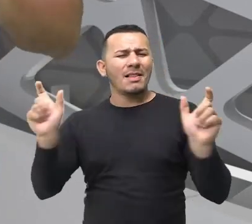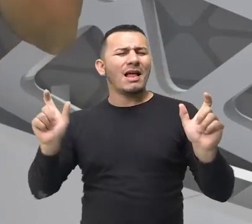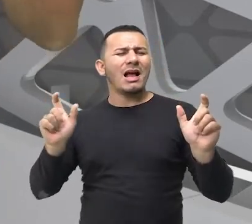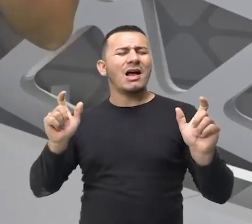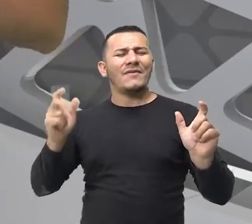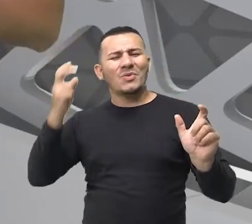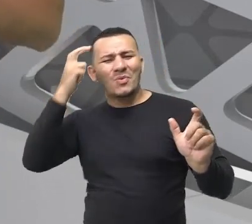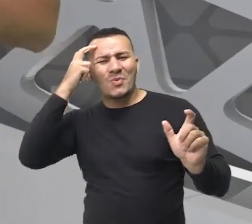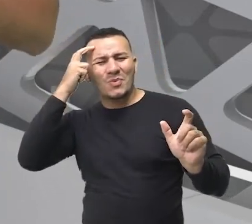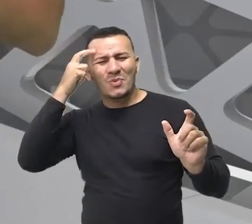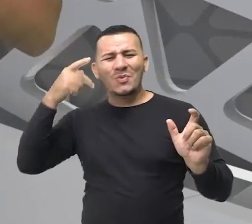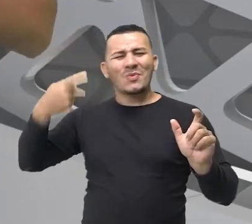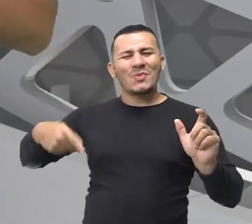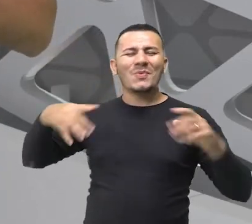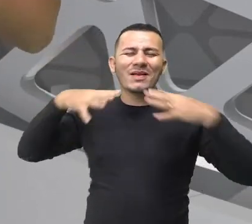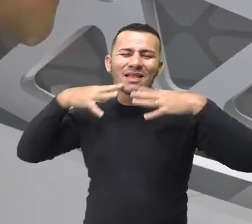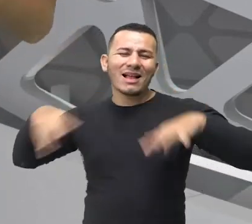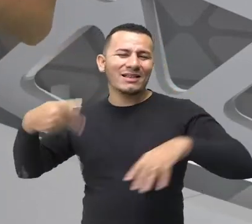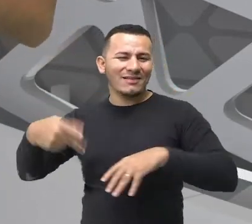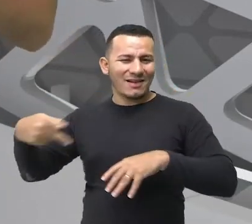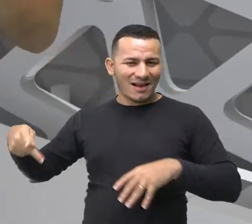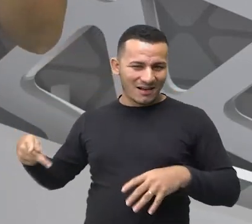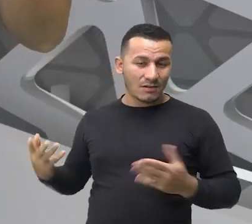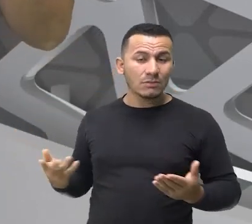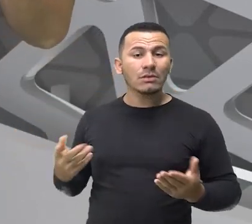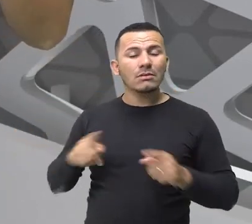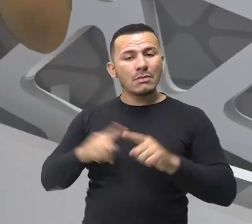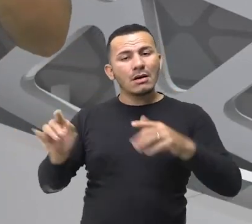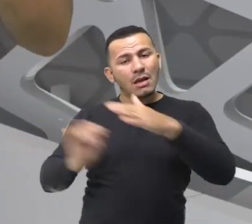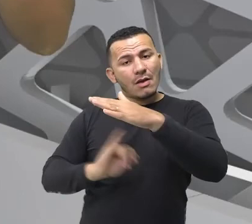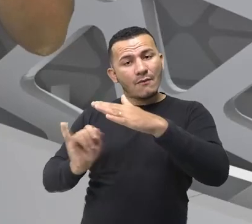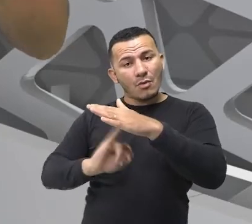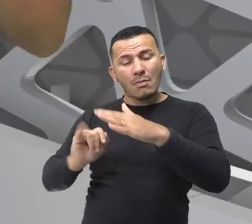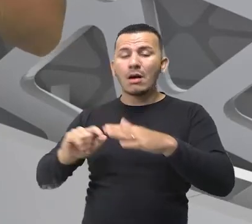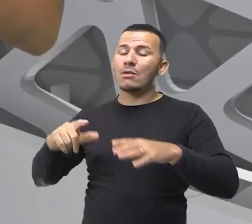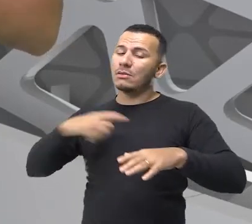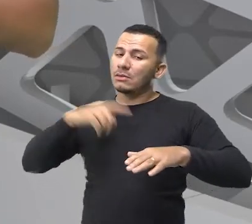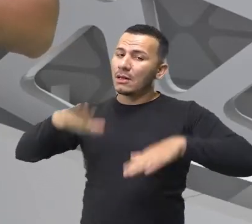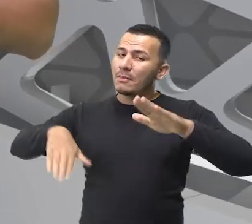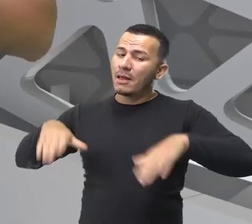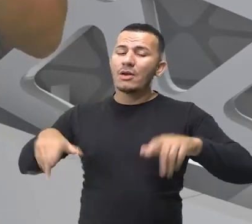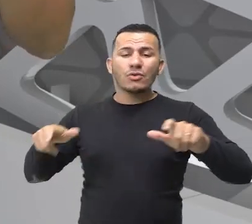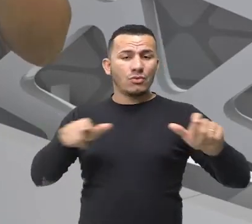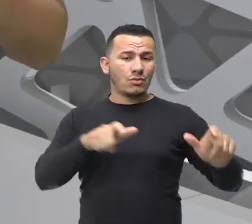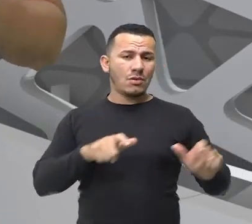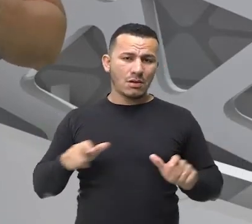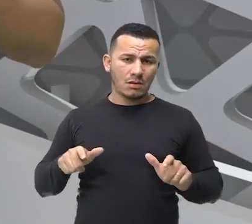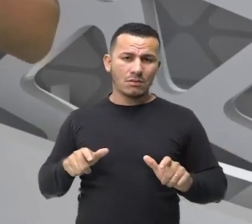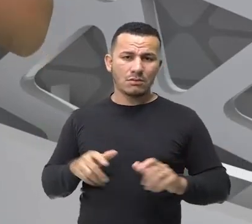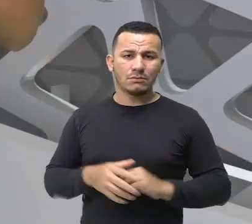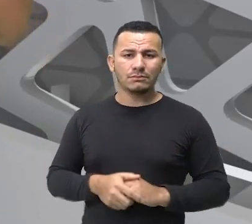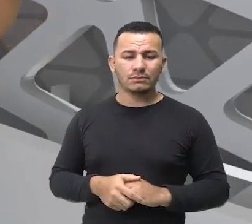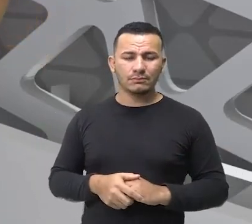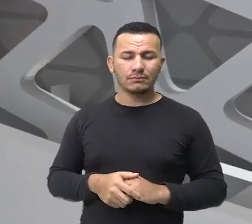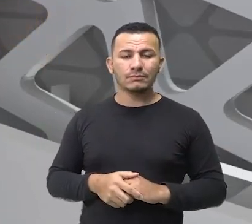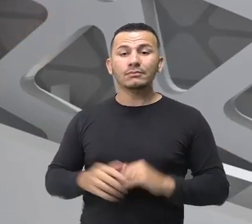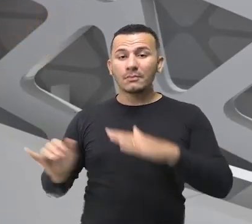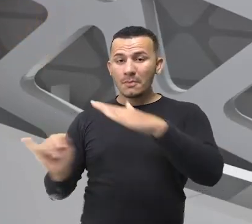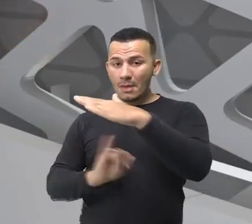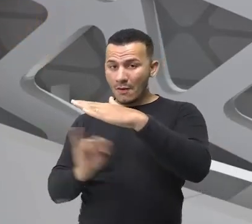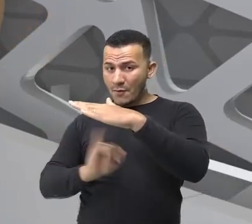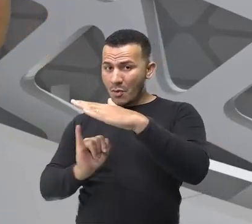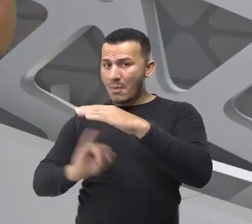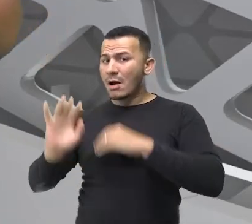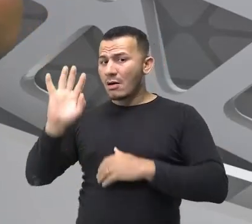Ok mas Observe que a linguagem informal fica restrita a esses locais ela não pode